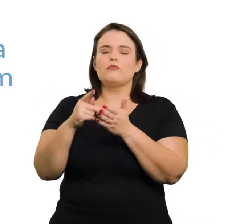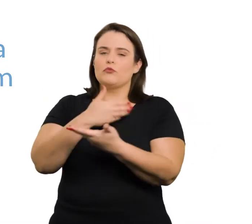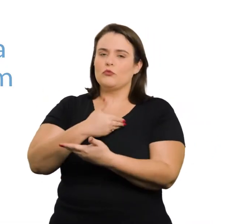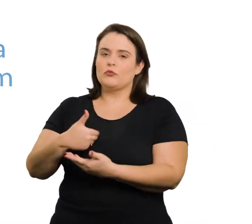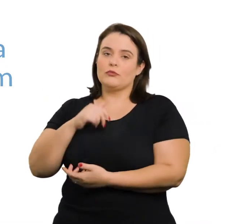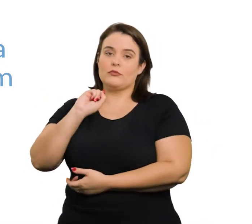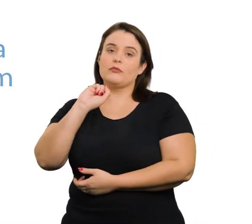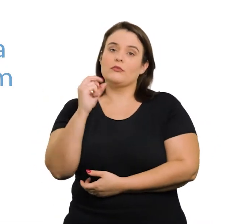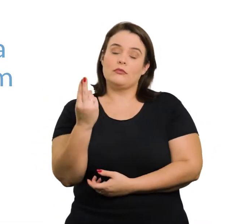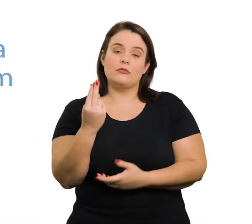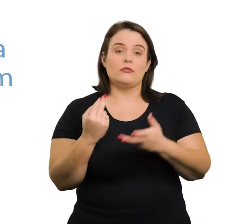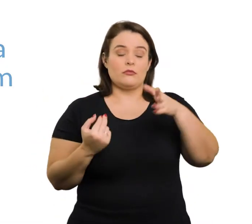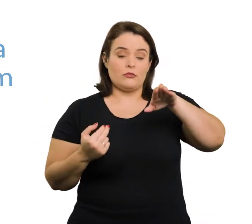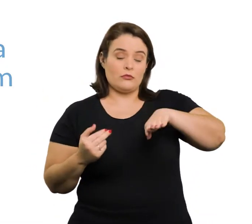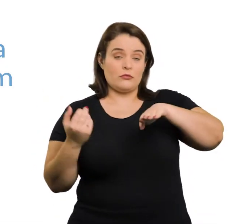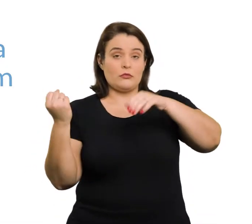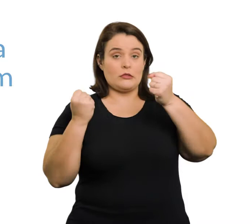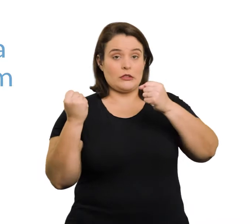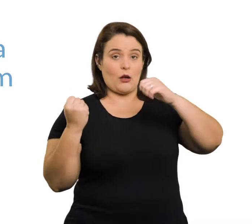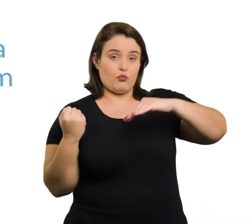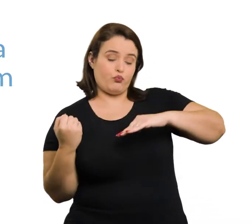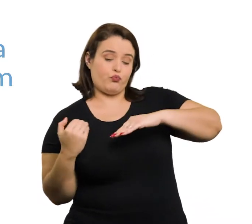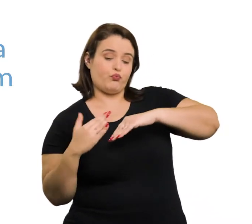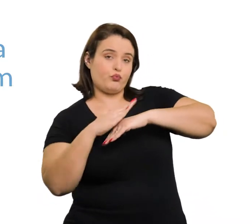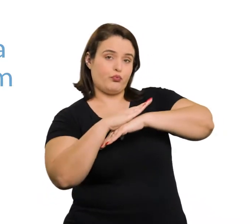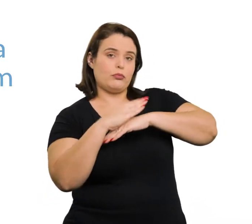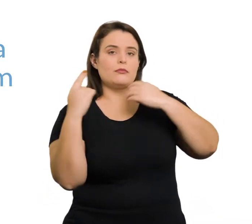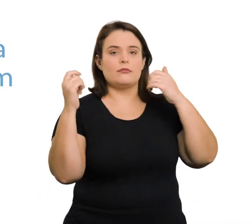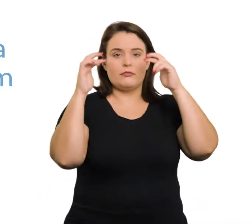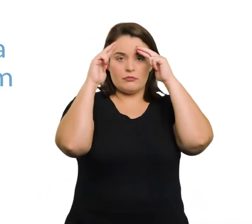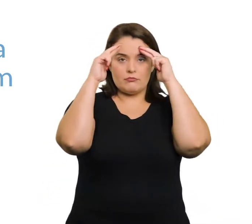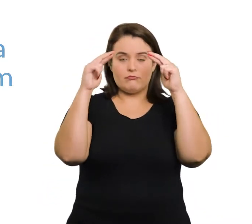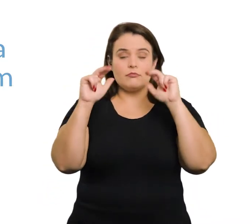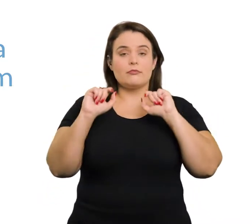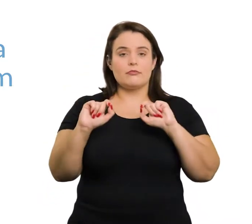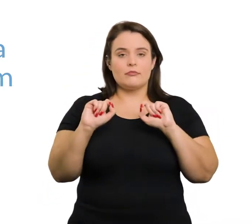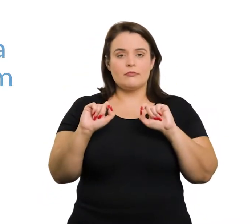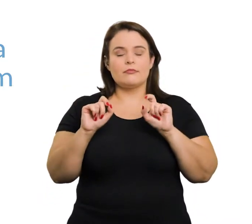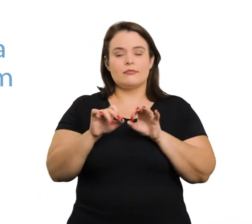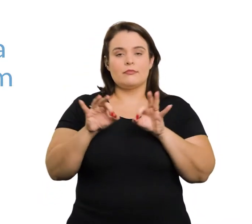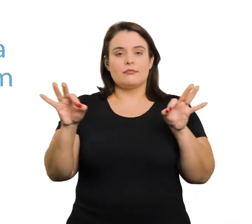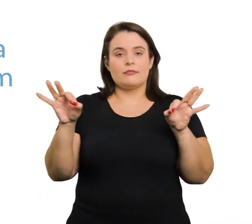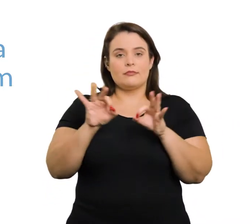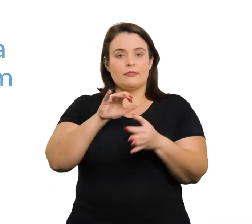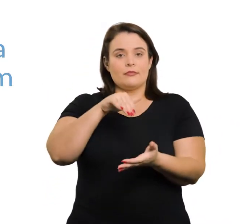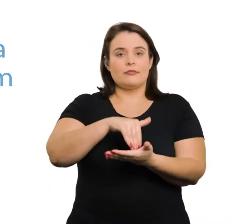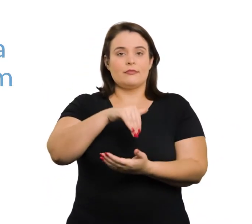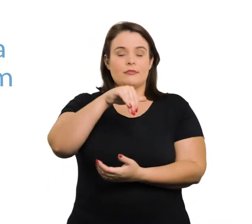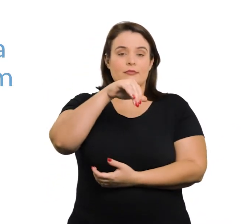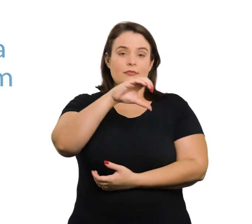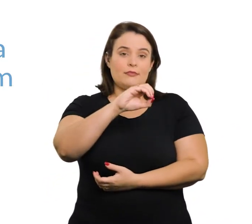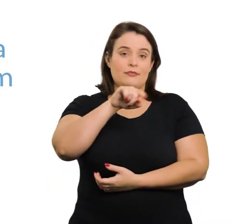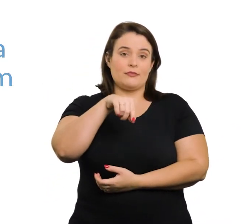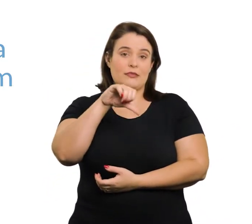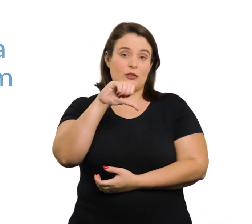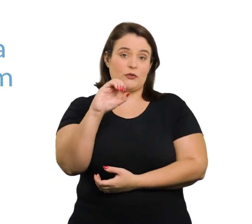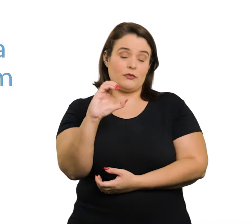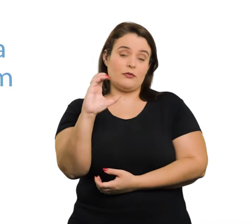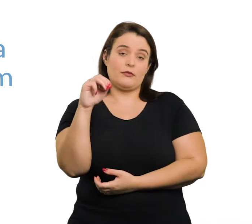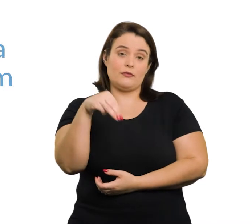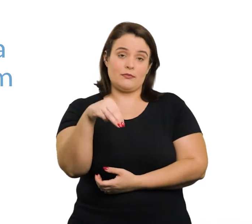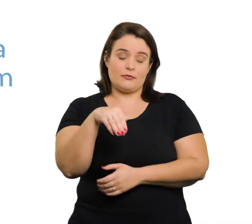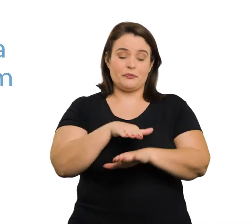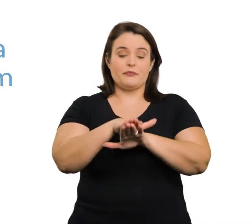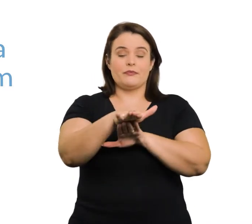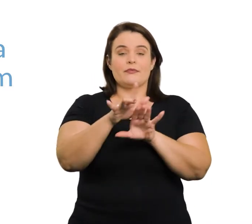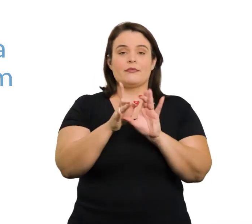mobiliário urbano ou de guias rebaixadas para acesso de veículos, deverá ser respeitada a largura mínima de